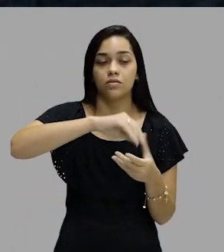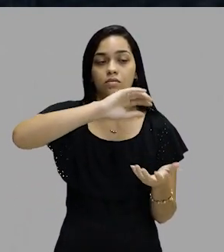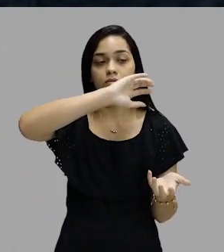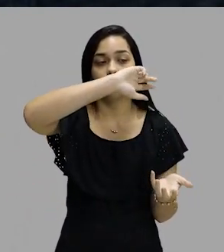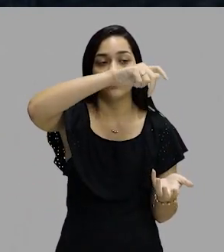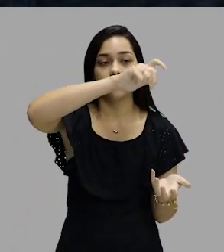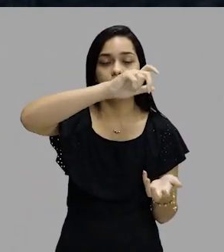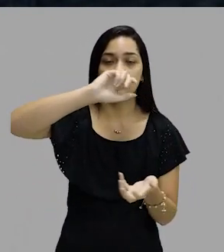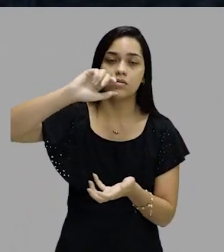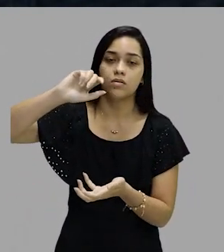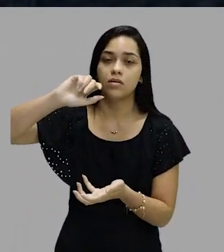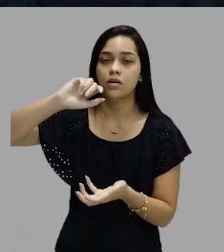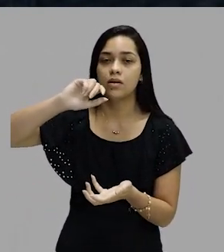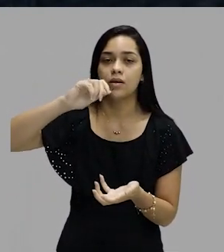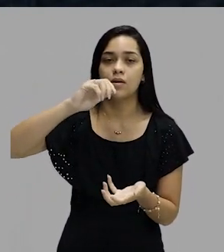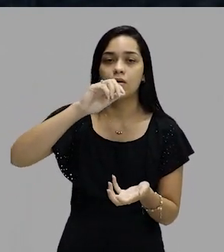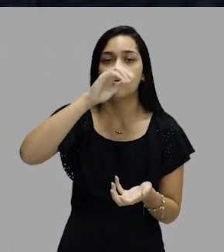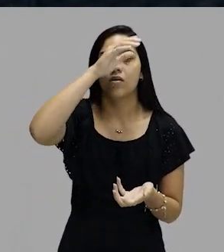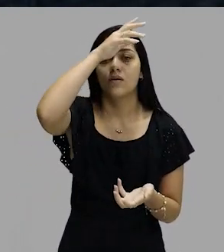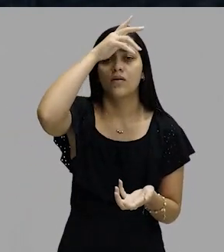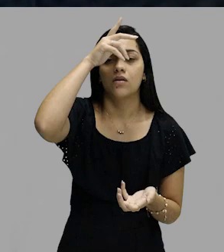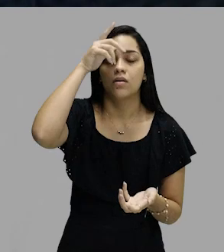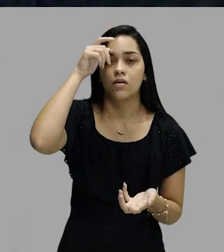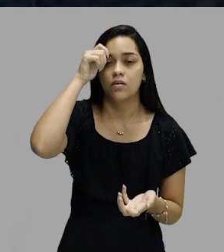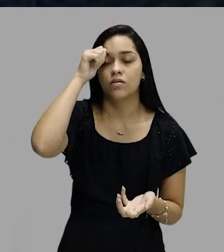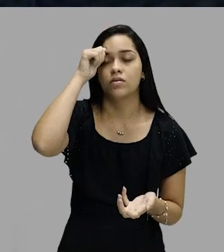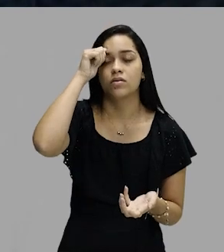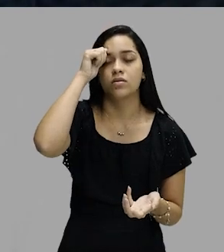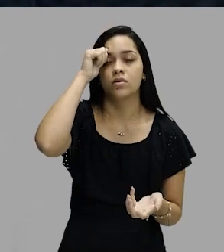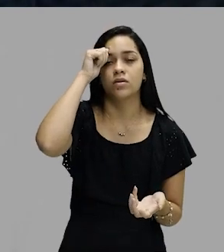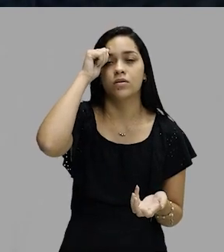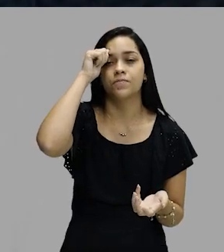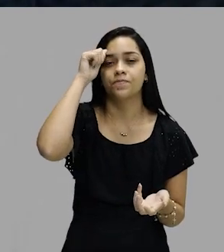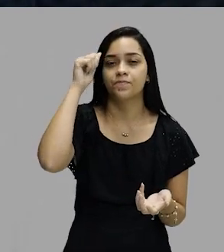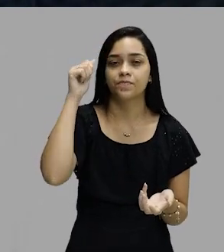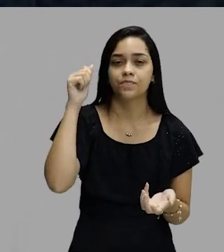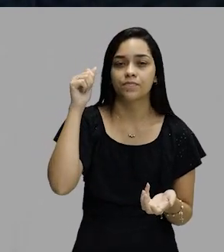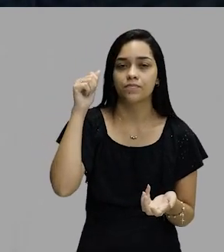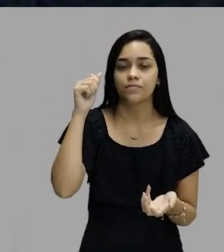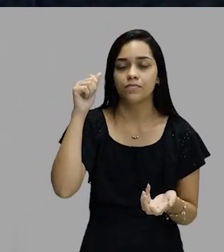PET um refrigerante, cada uma, né, um refrigerante